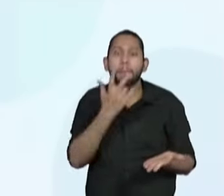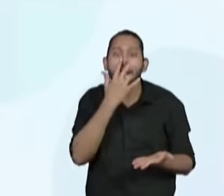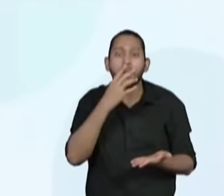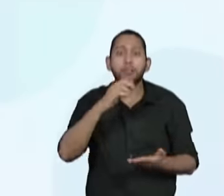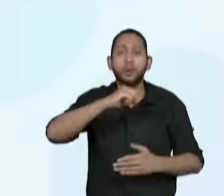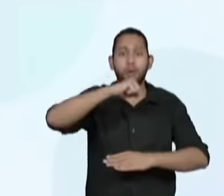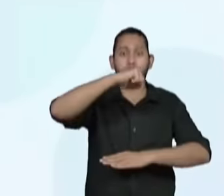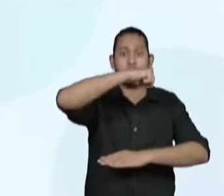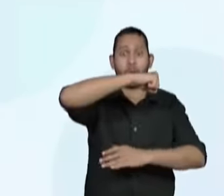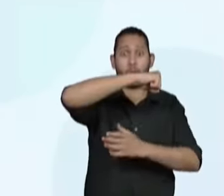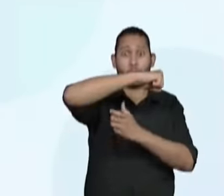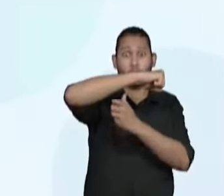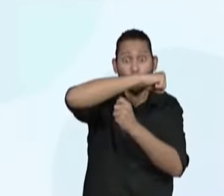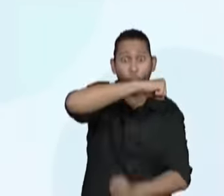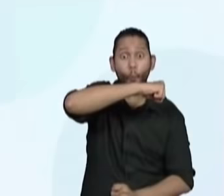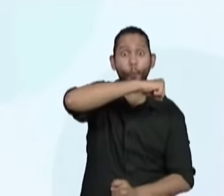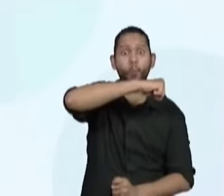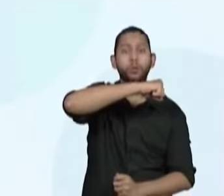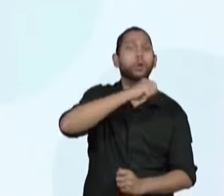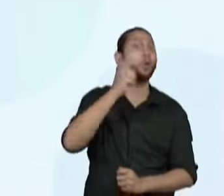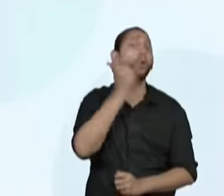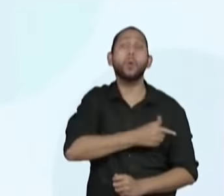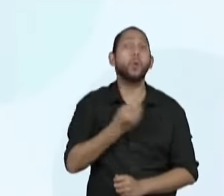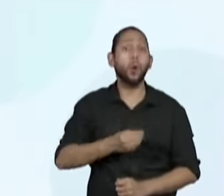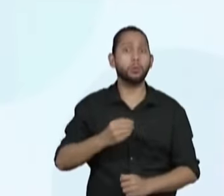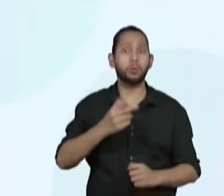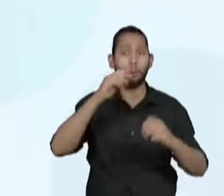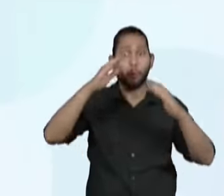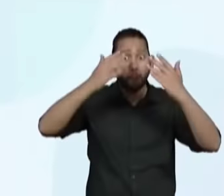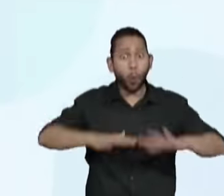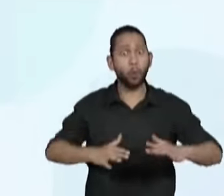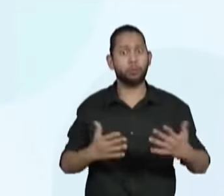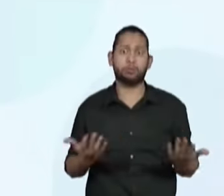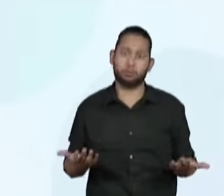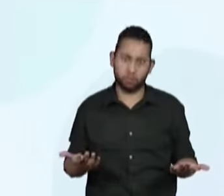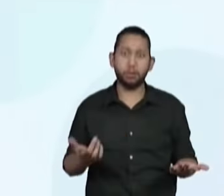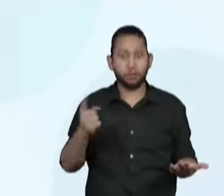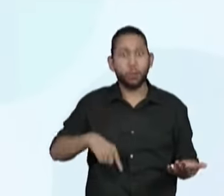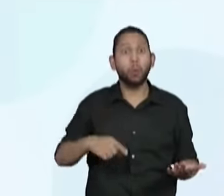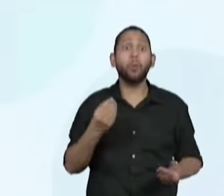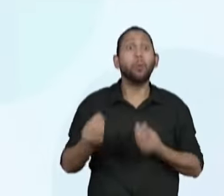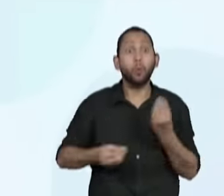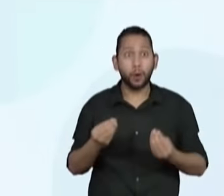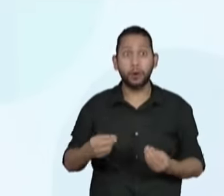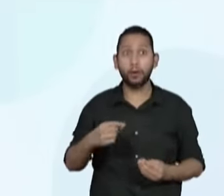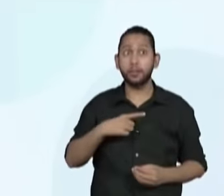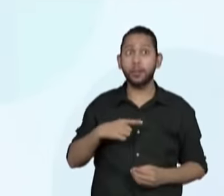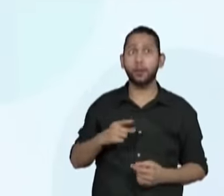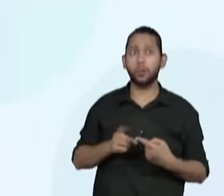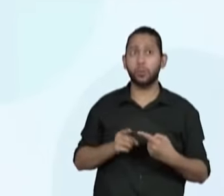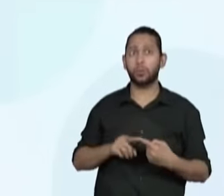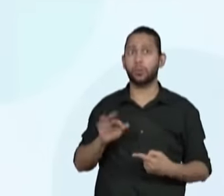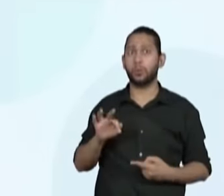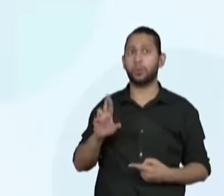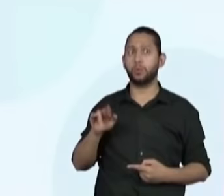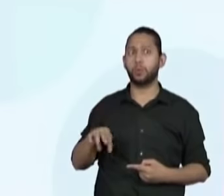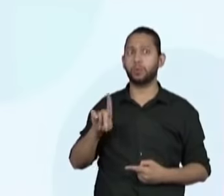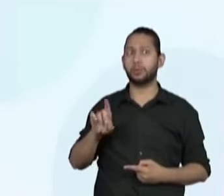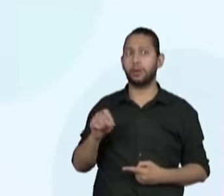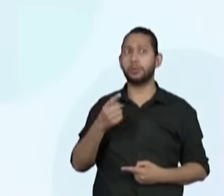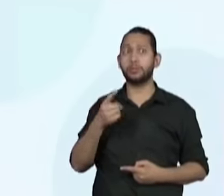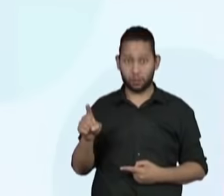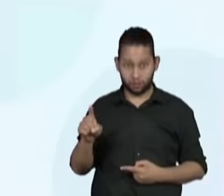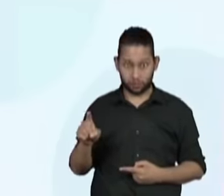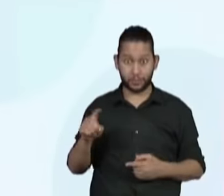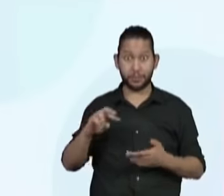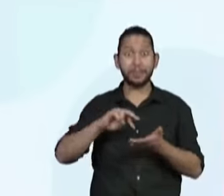as pontas desse arco em relação ao solo, em direção ao solo, tá? Um desses tipos de arco, gente, é chamado de fundação, ou seja, a absorção,